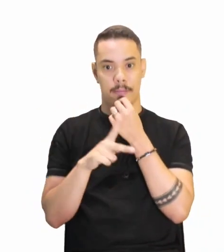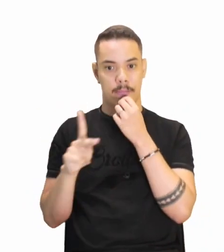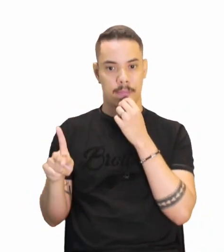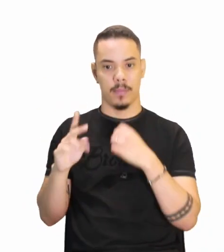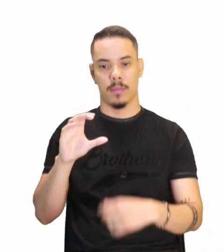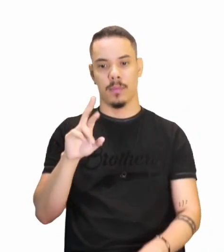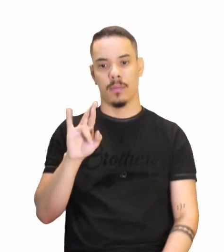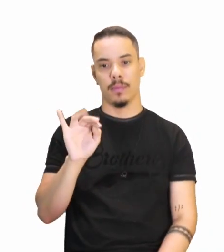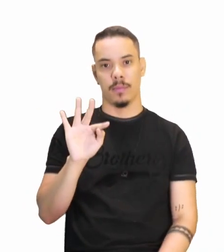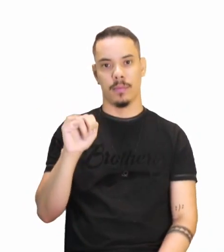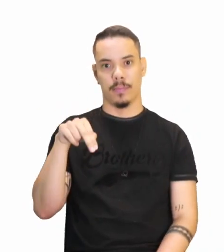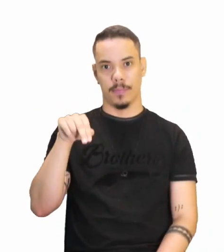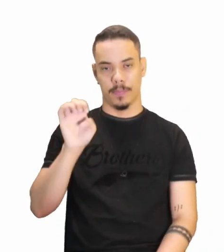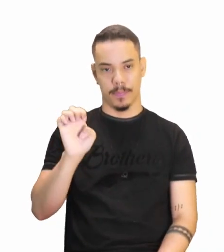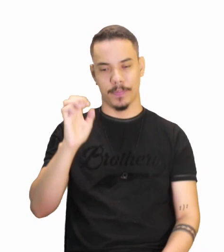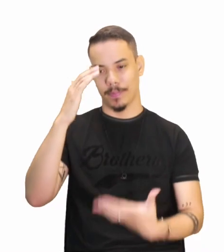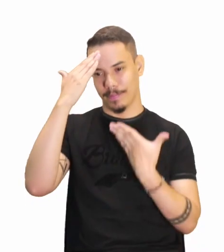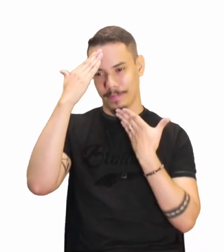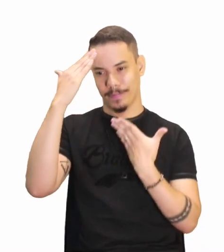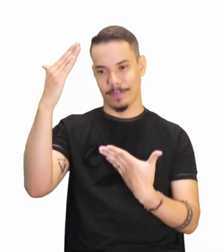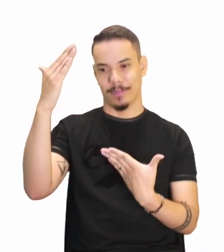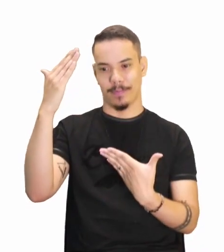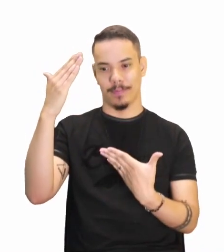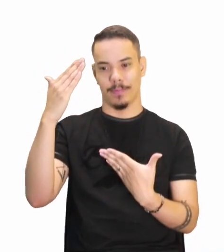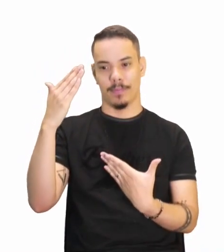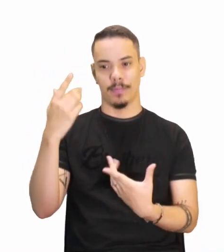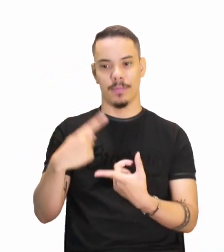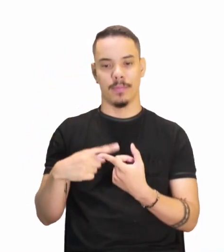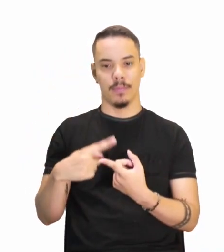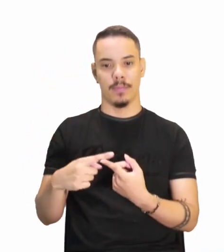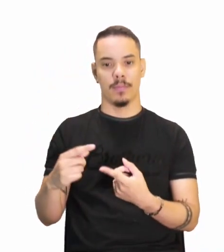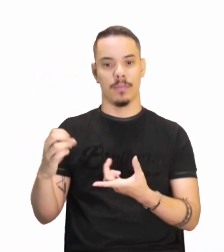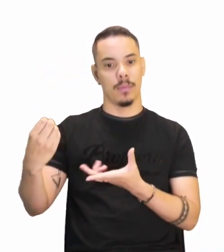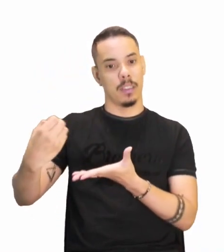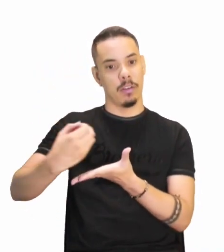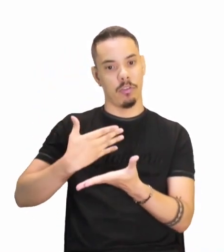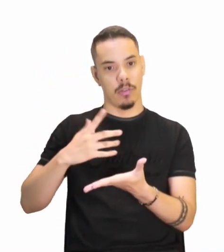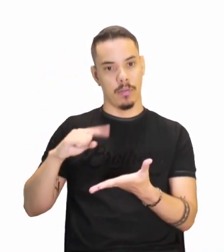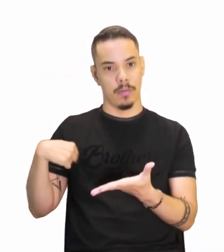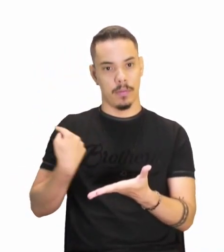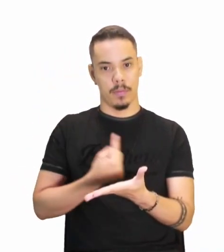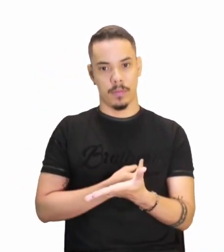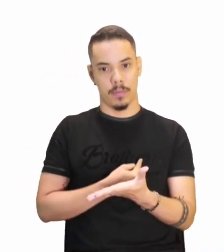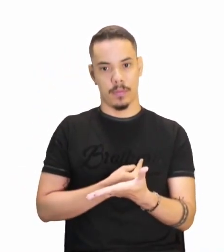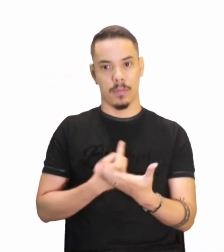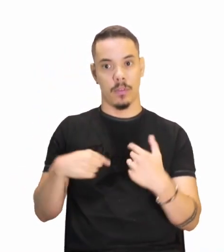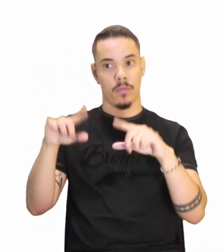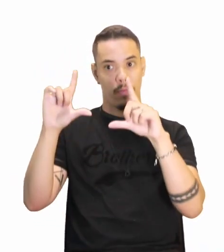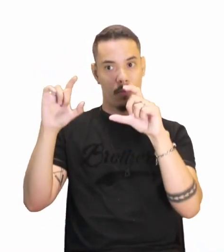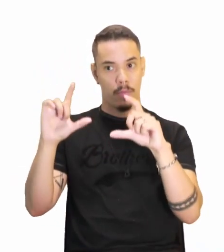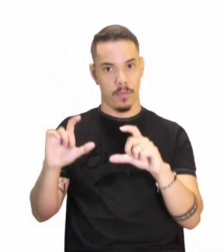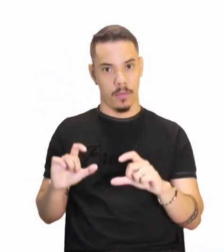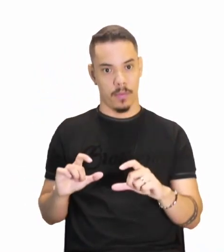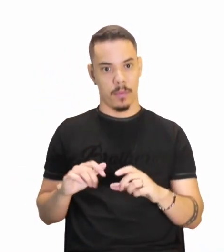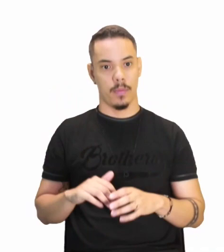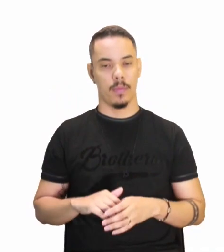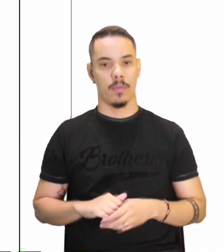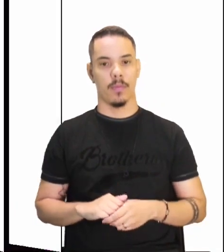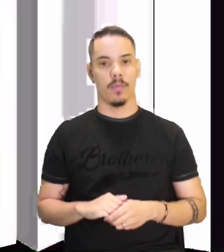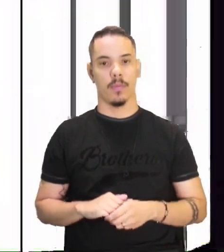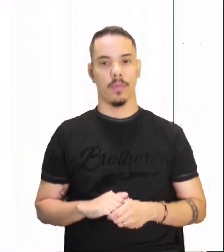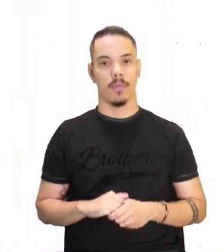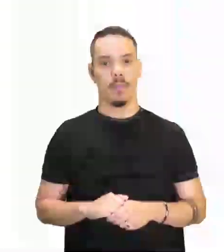Cristiane tá muito obrigada Cristiane por ter enviado a foto belezinha